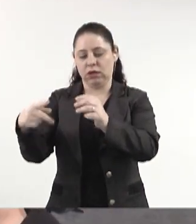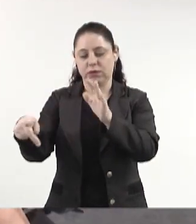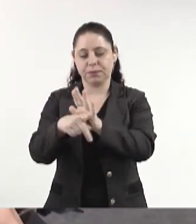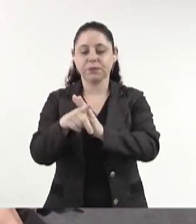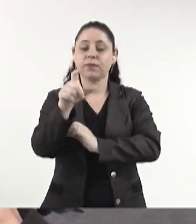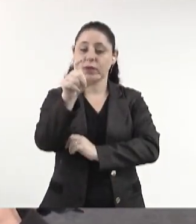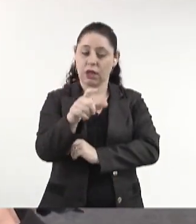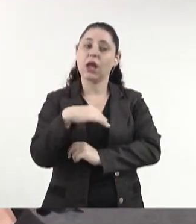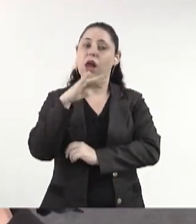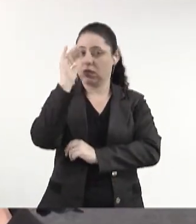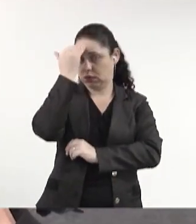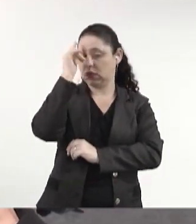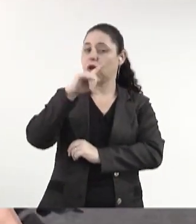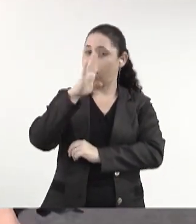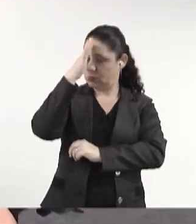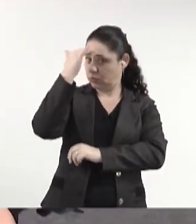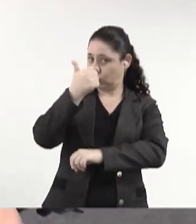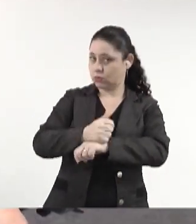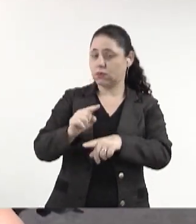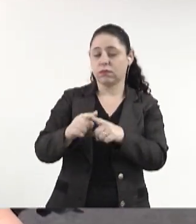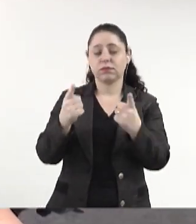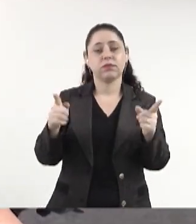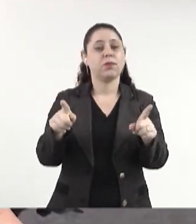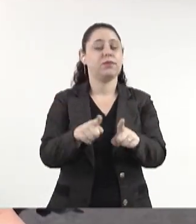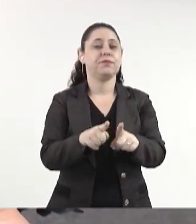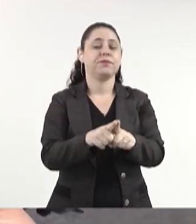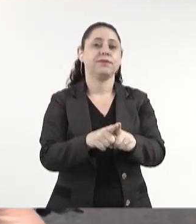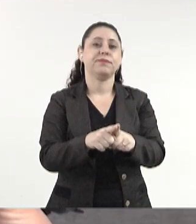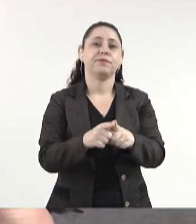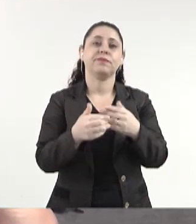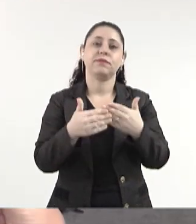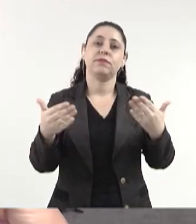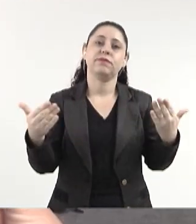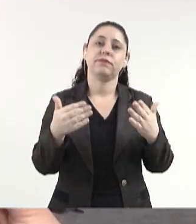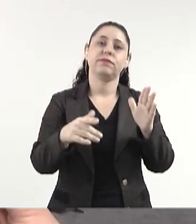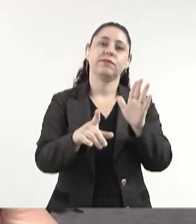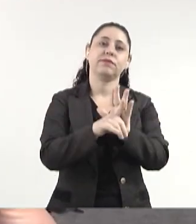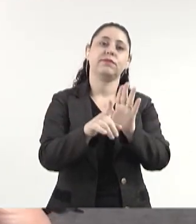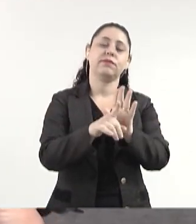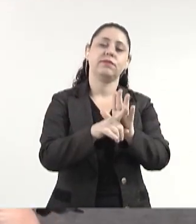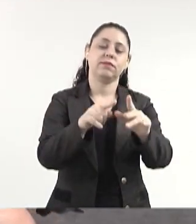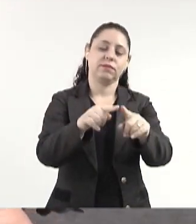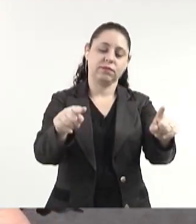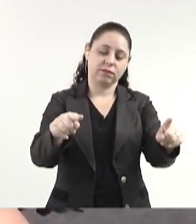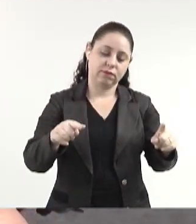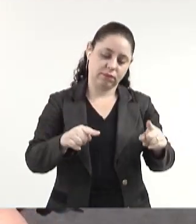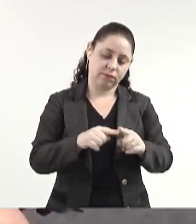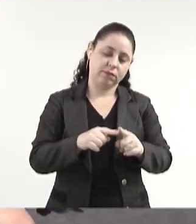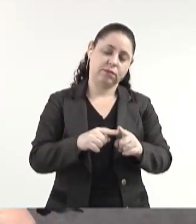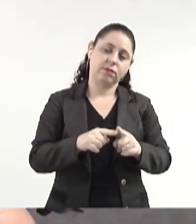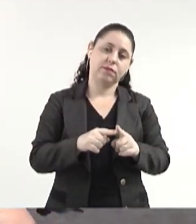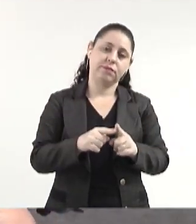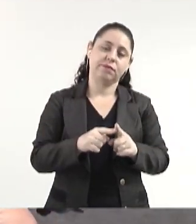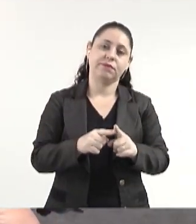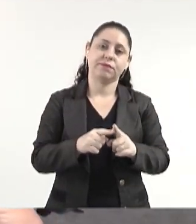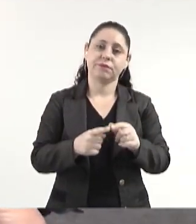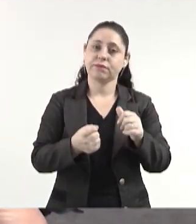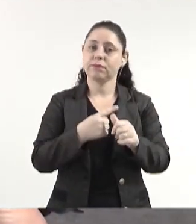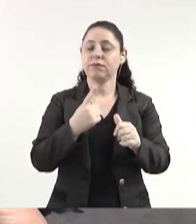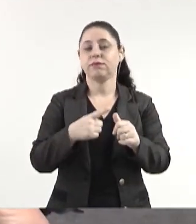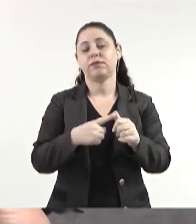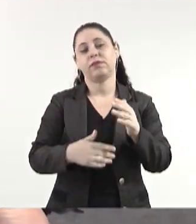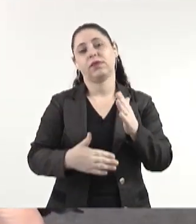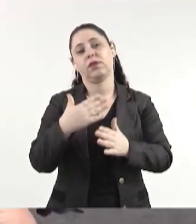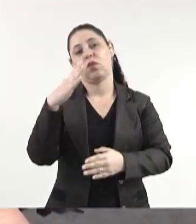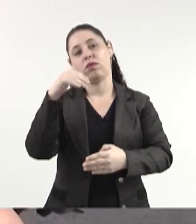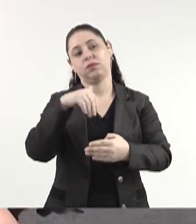por eles, que eles entendem ser prioridades, e agora, na sequência, a lei orçamentária vai para plenário, vai para a primeira